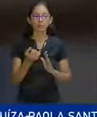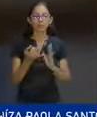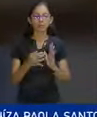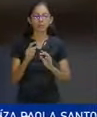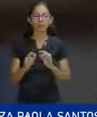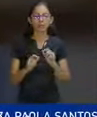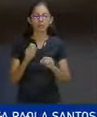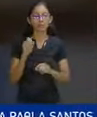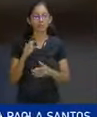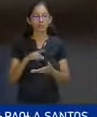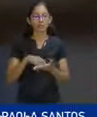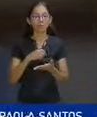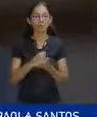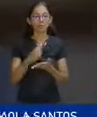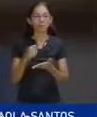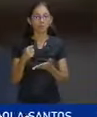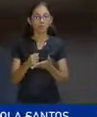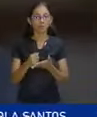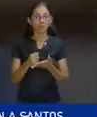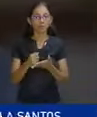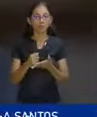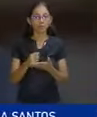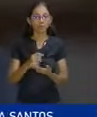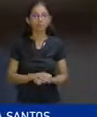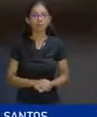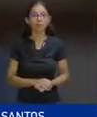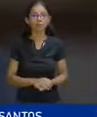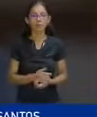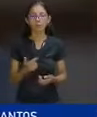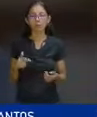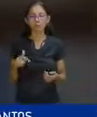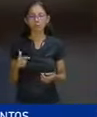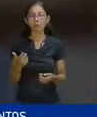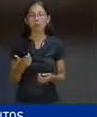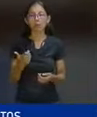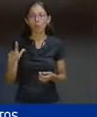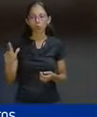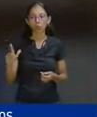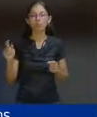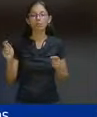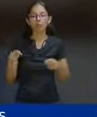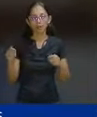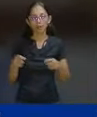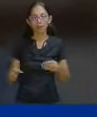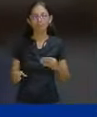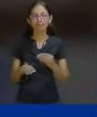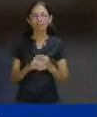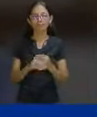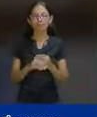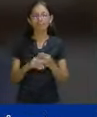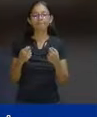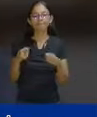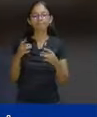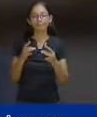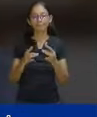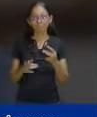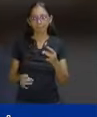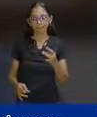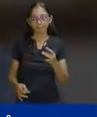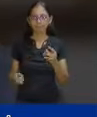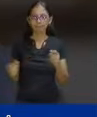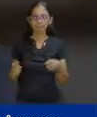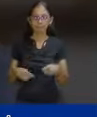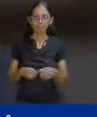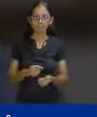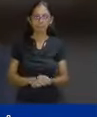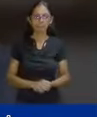dos documentos fiscais, outros devem ser imperiosamente apresentados para que somente assim seja verificada a regularidade da